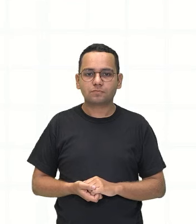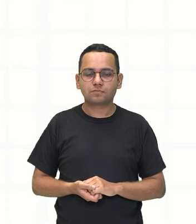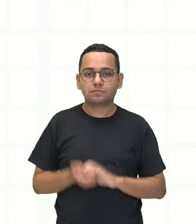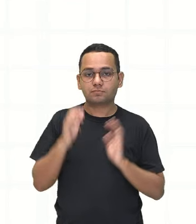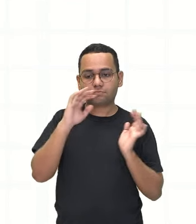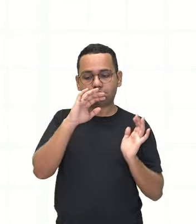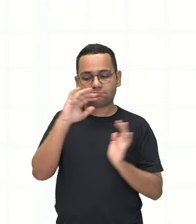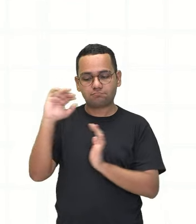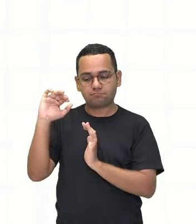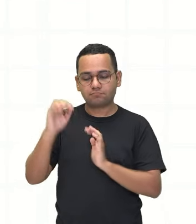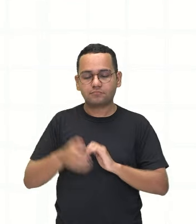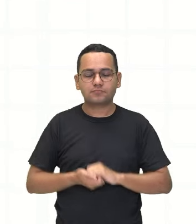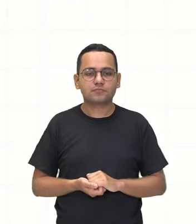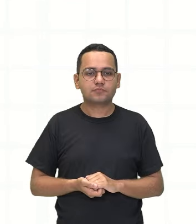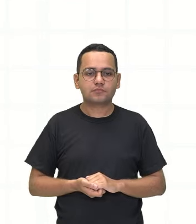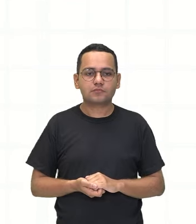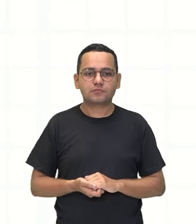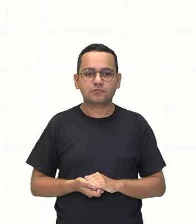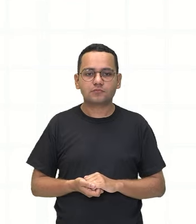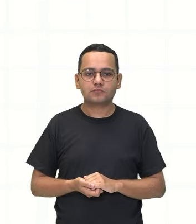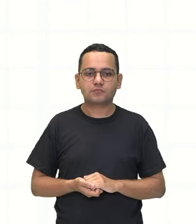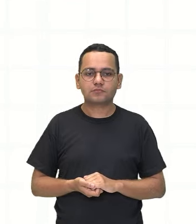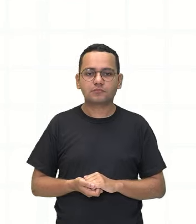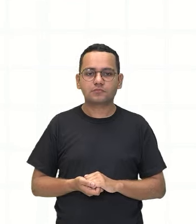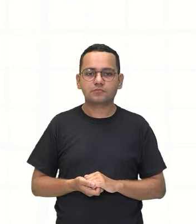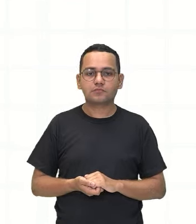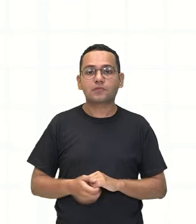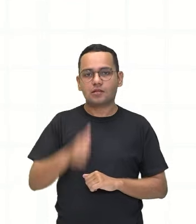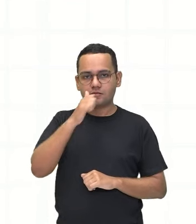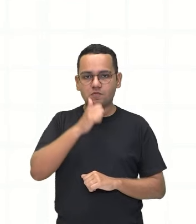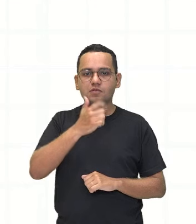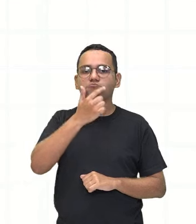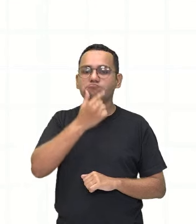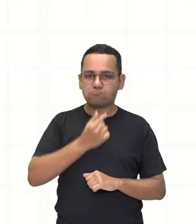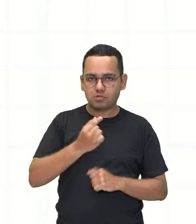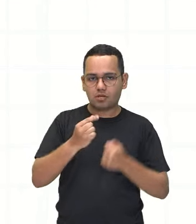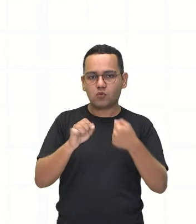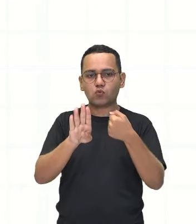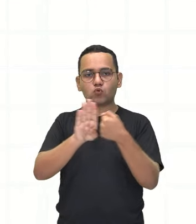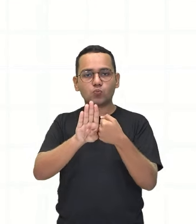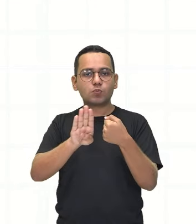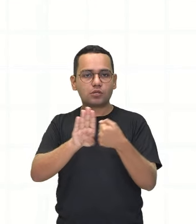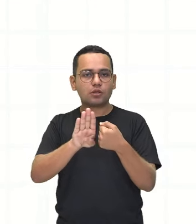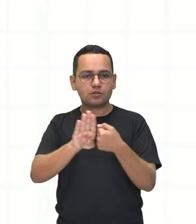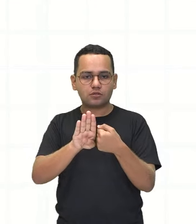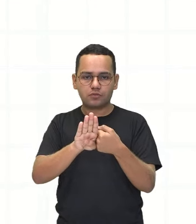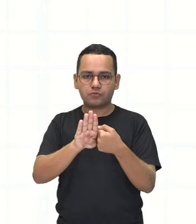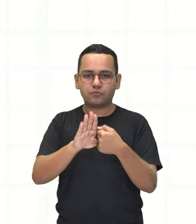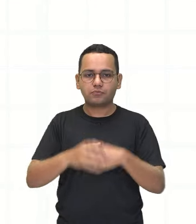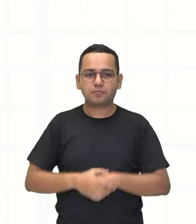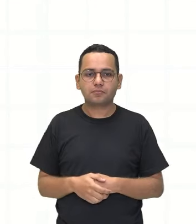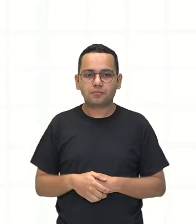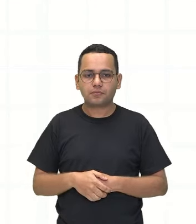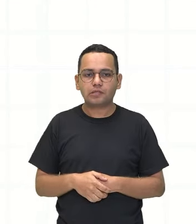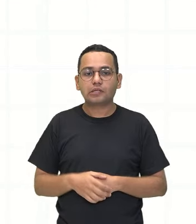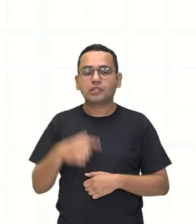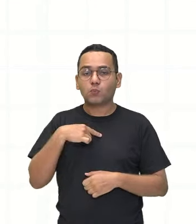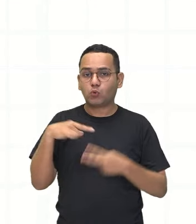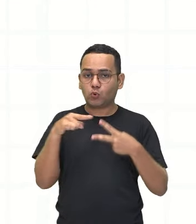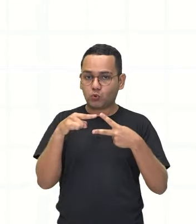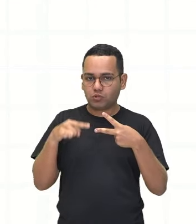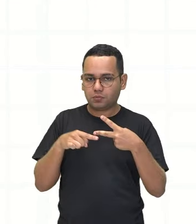Nós temos também, agora, a flexão de gênero do substantivo com relação aos substantivos biformes e